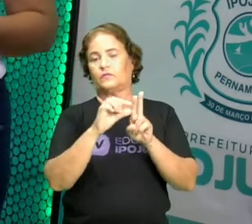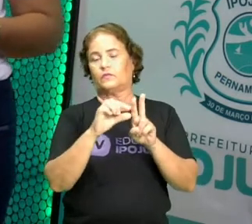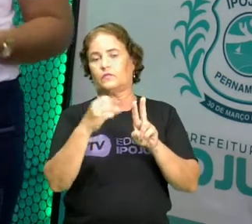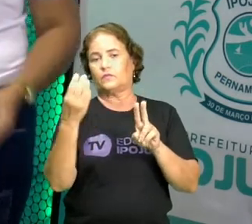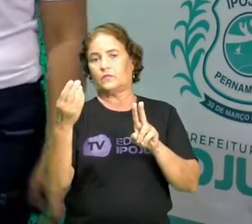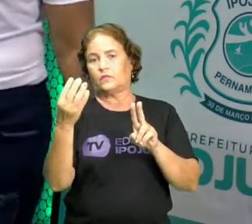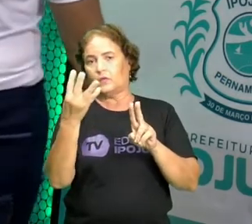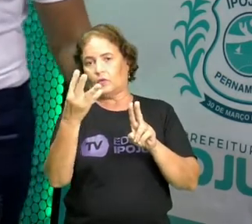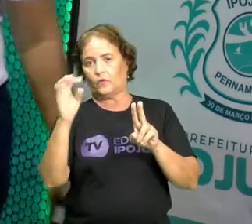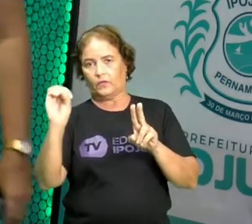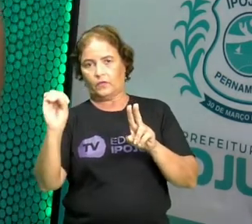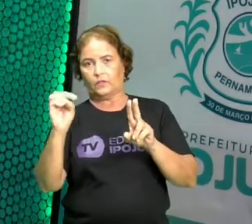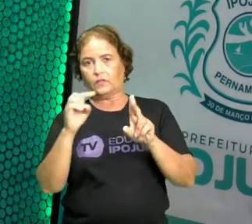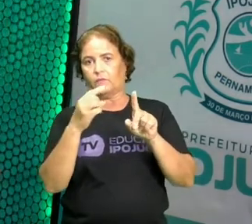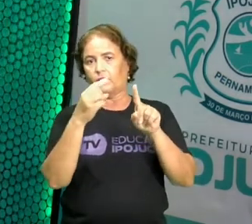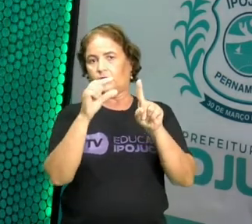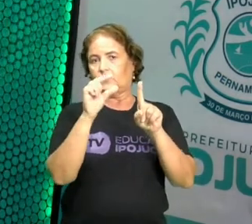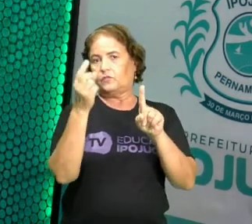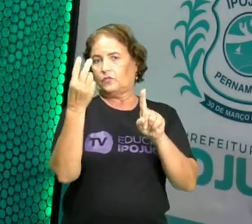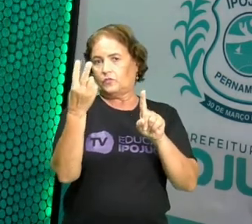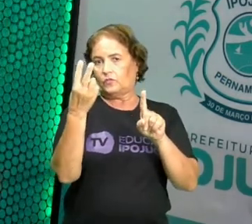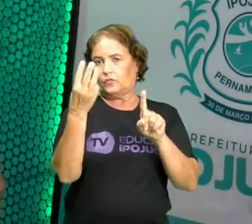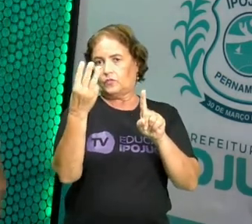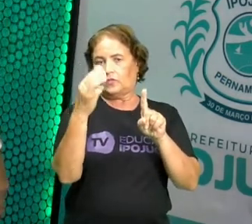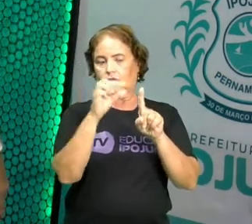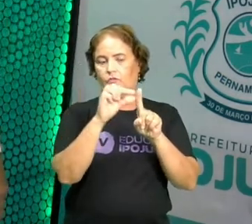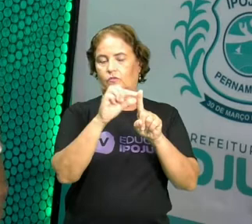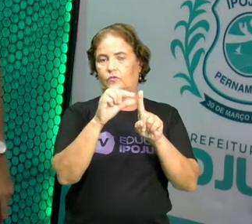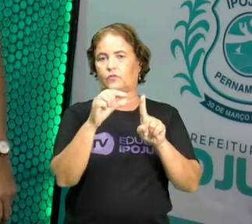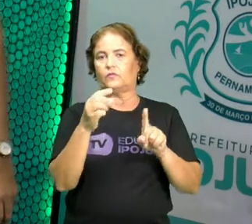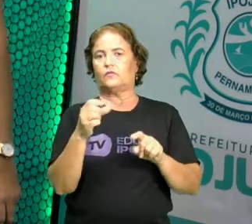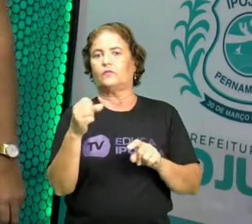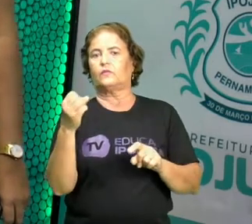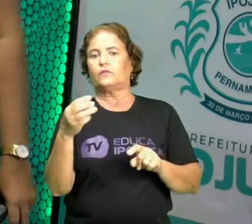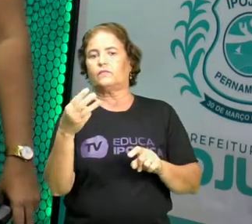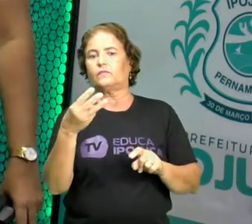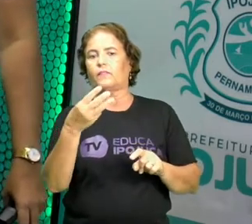que dá 43. Então, eu tenho aqui, ó,